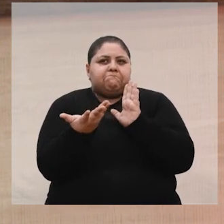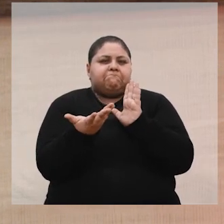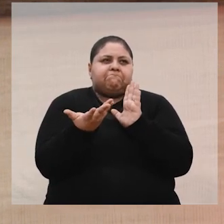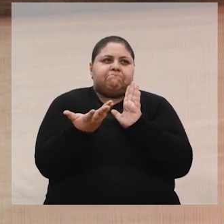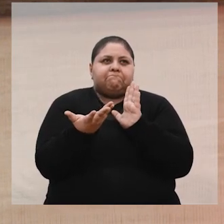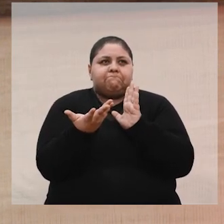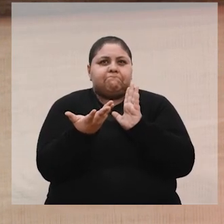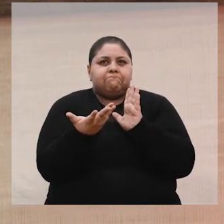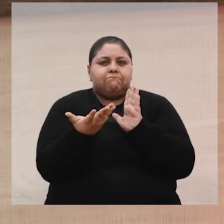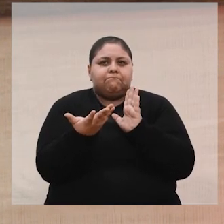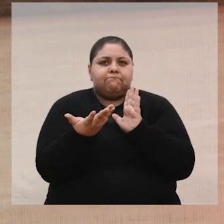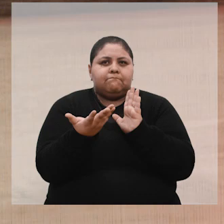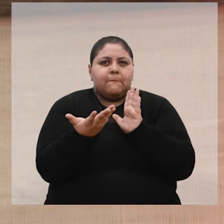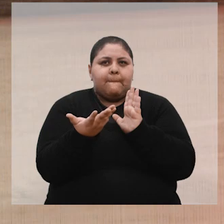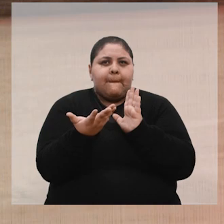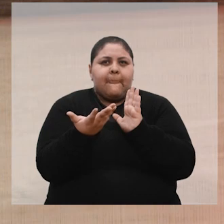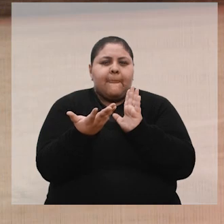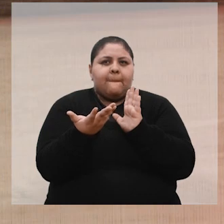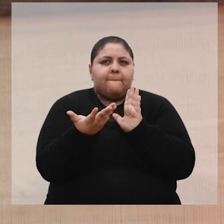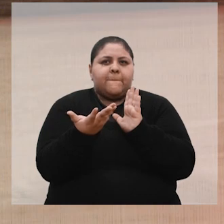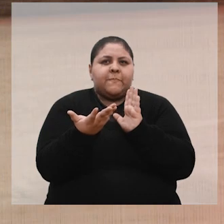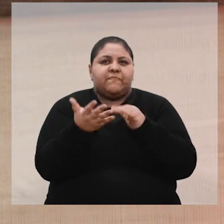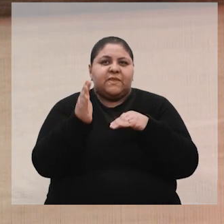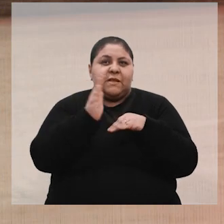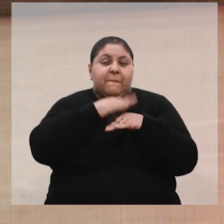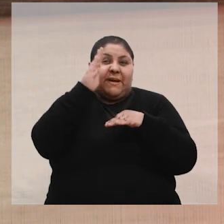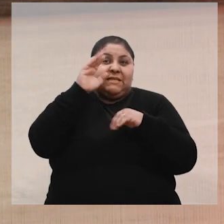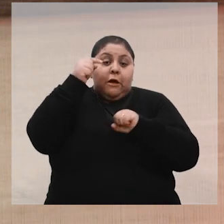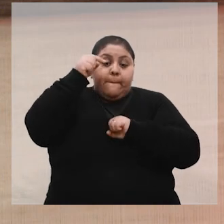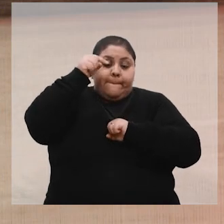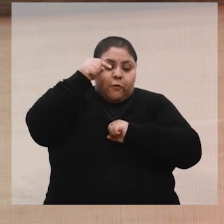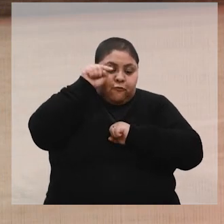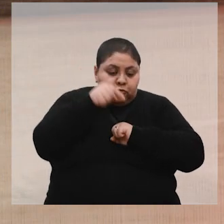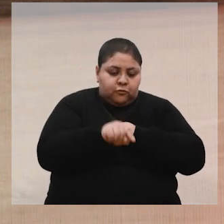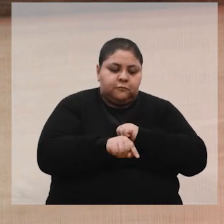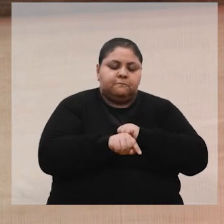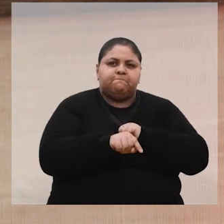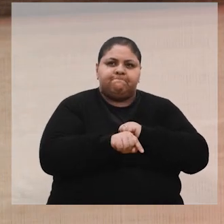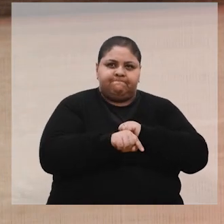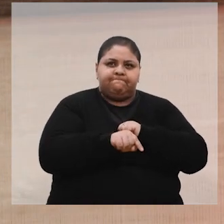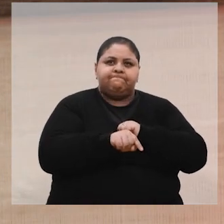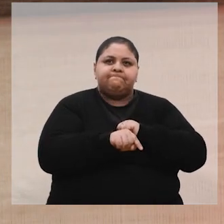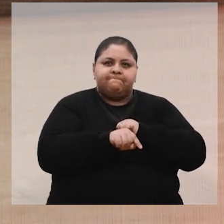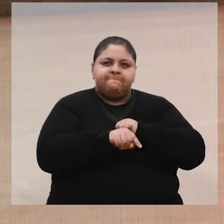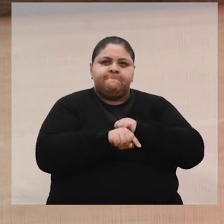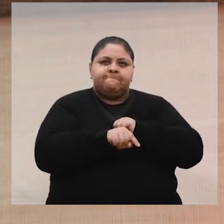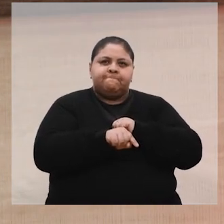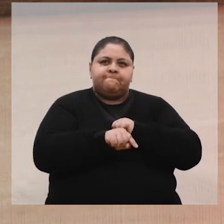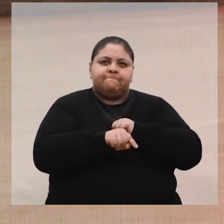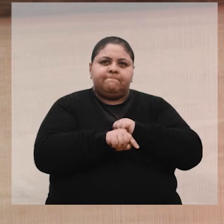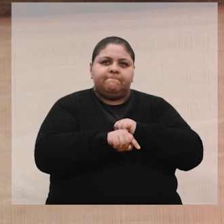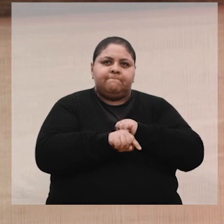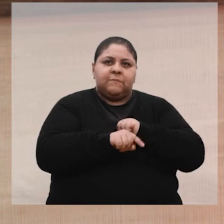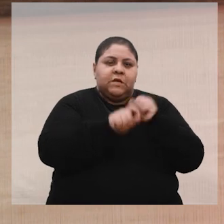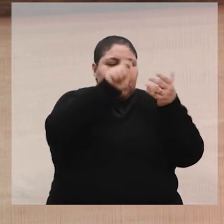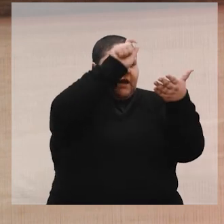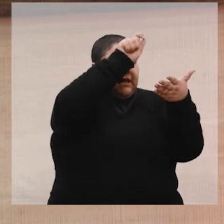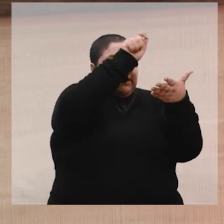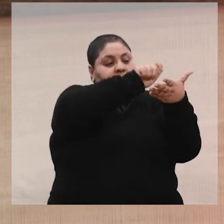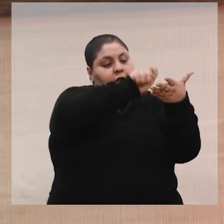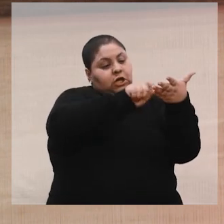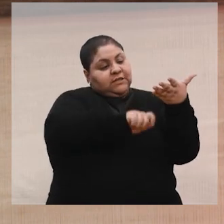vamos dizer o seguinte, mais raiz, digamos assim, que é escrever